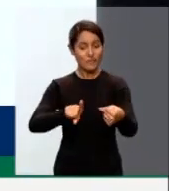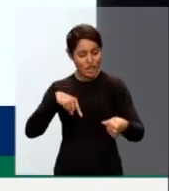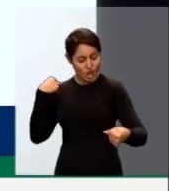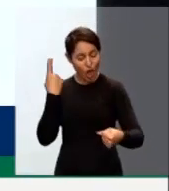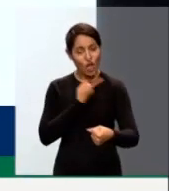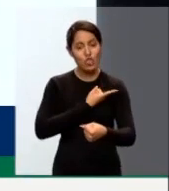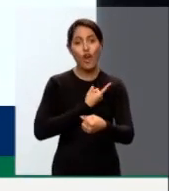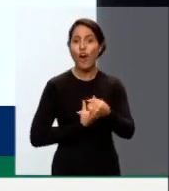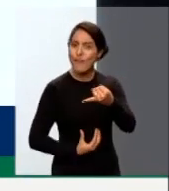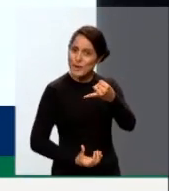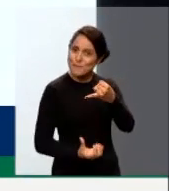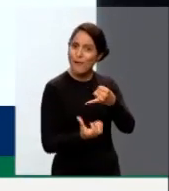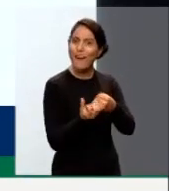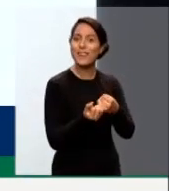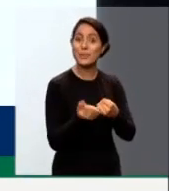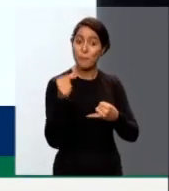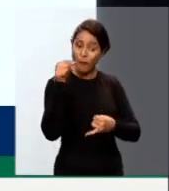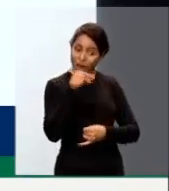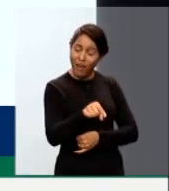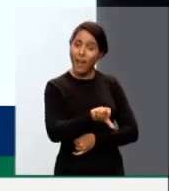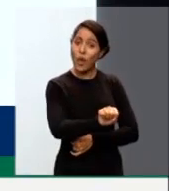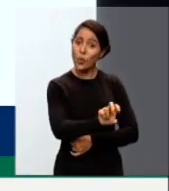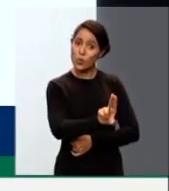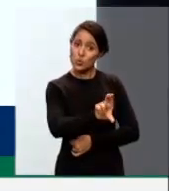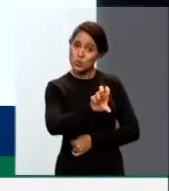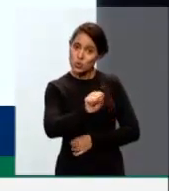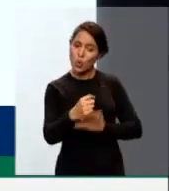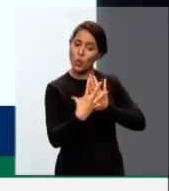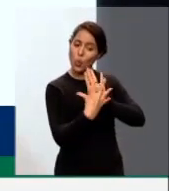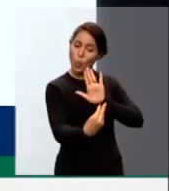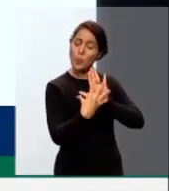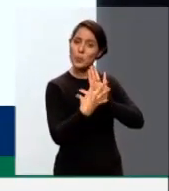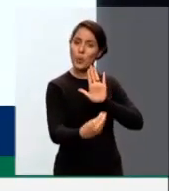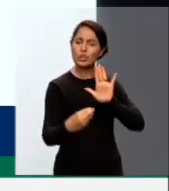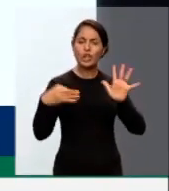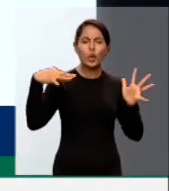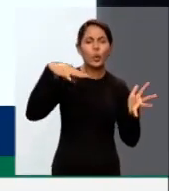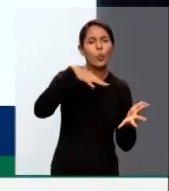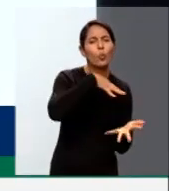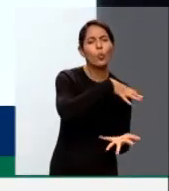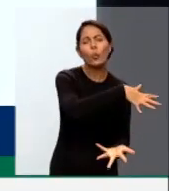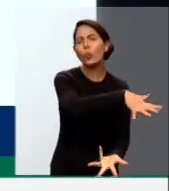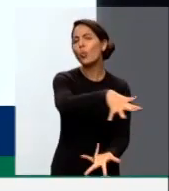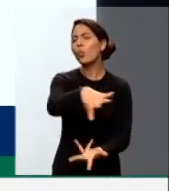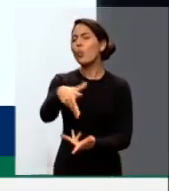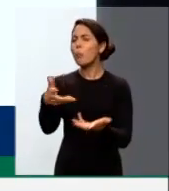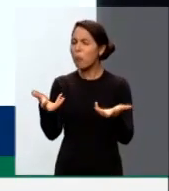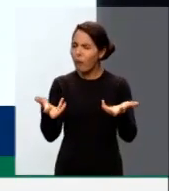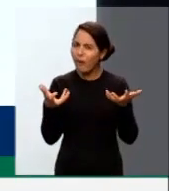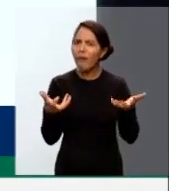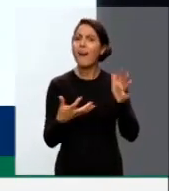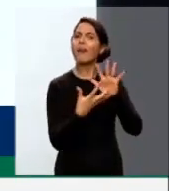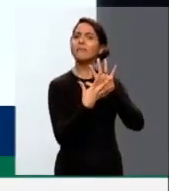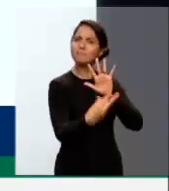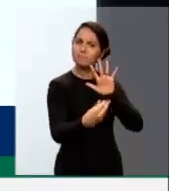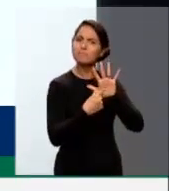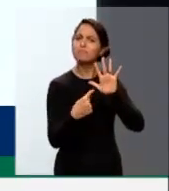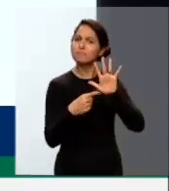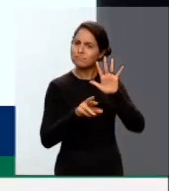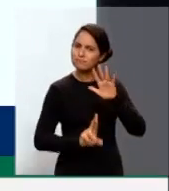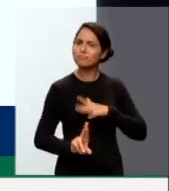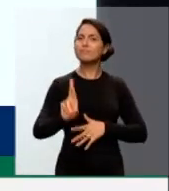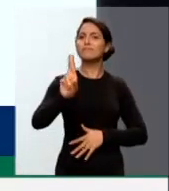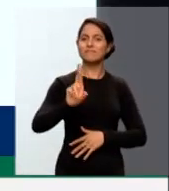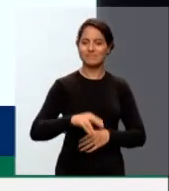inclusive, modelo do qual no mundo inteiro se espelha.